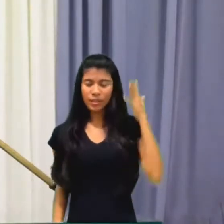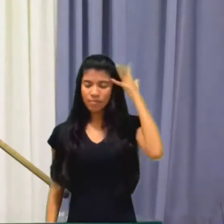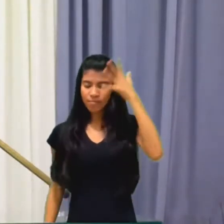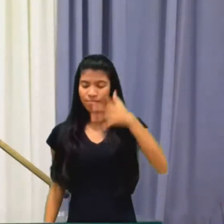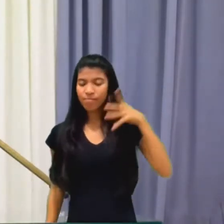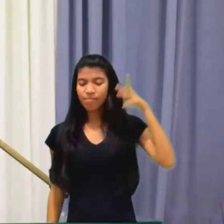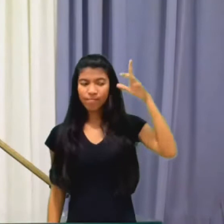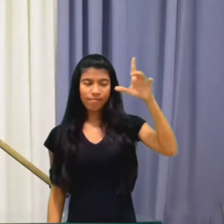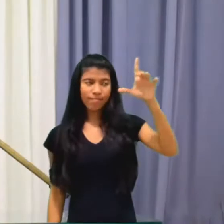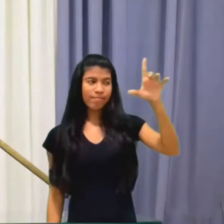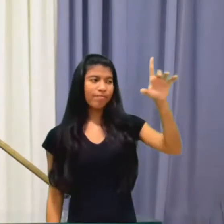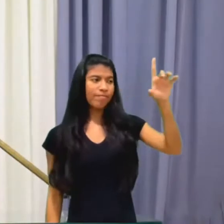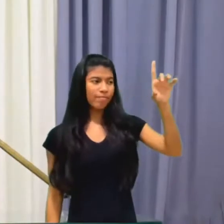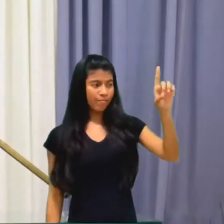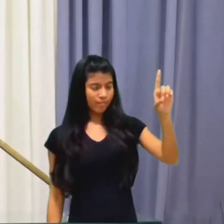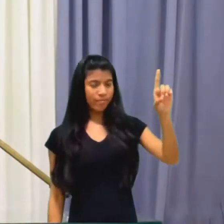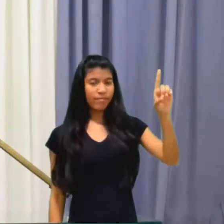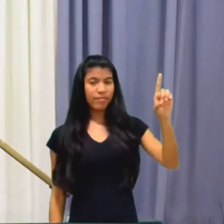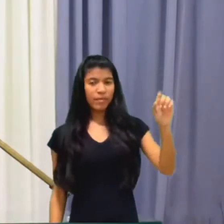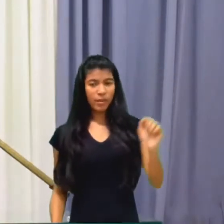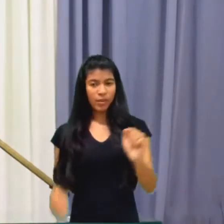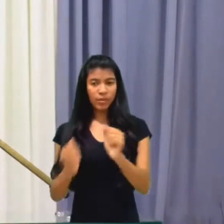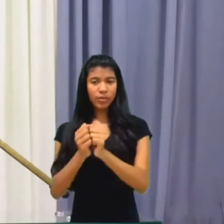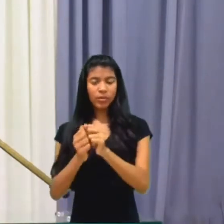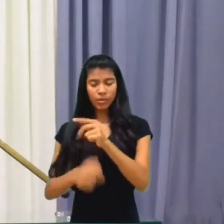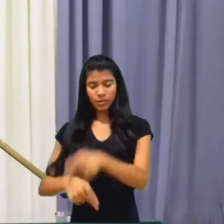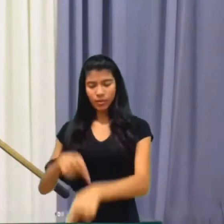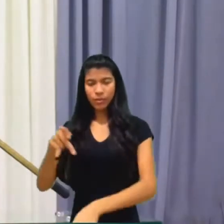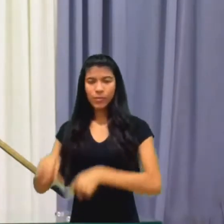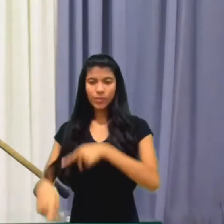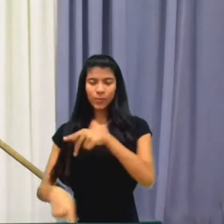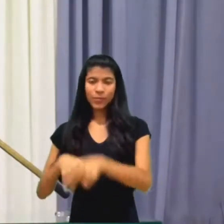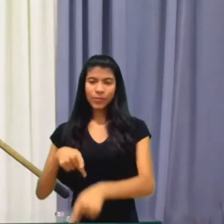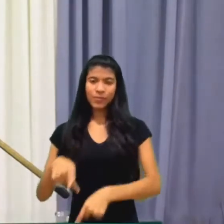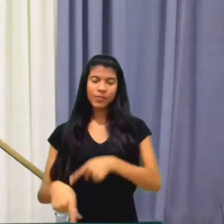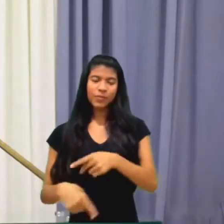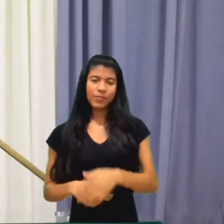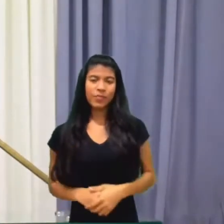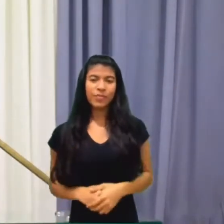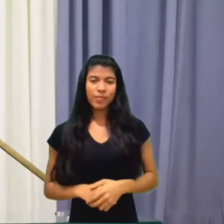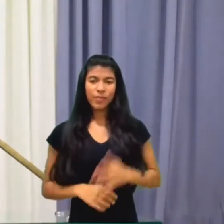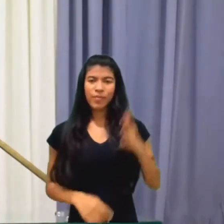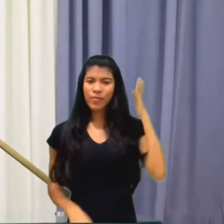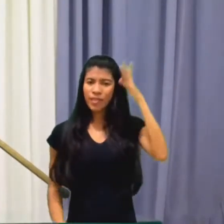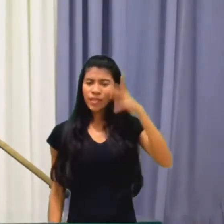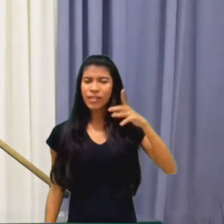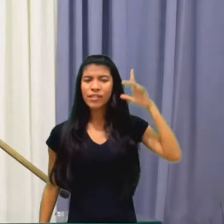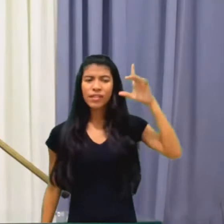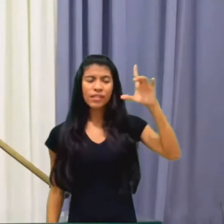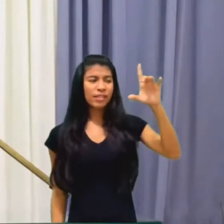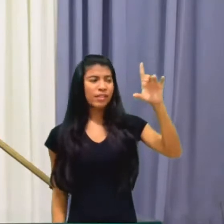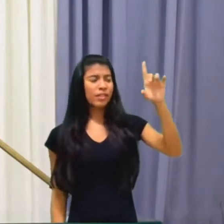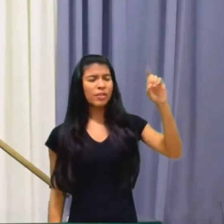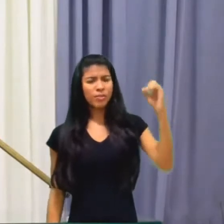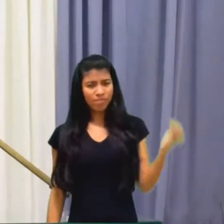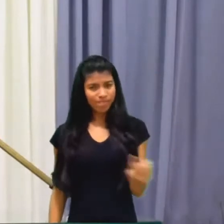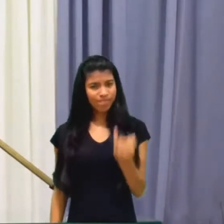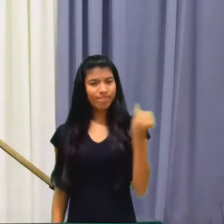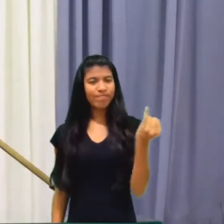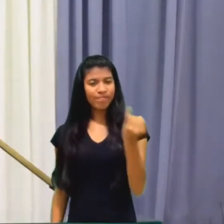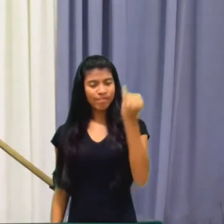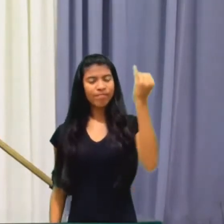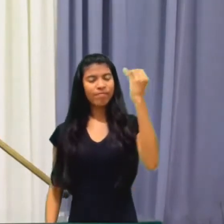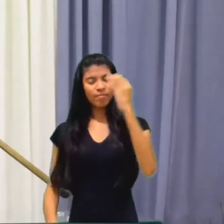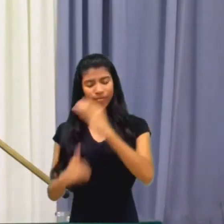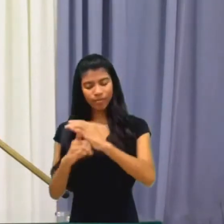no meio do seu povo. A presença de Deus é indispensável no